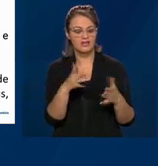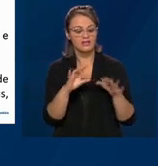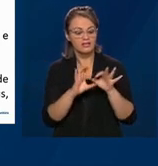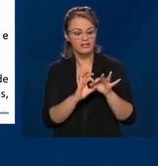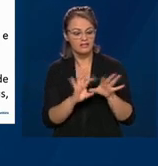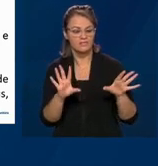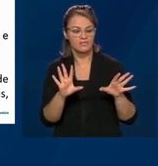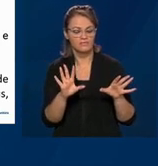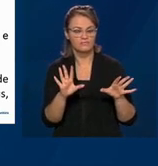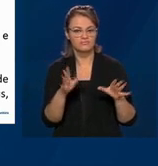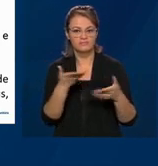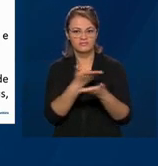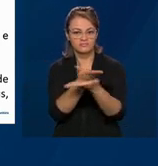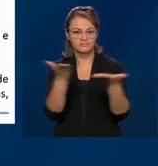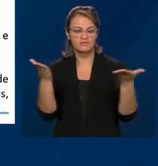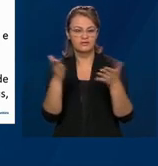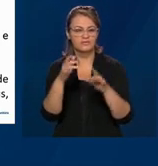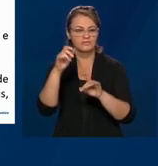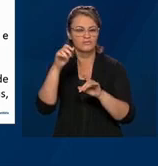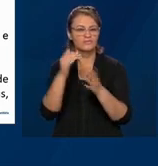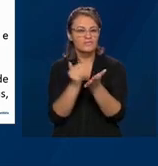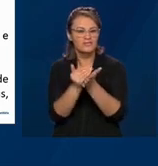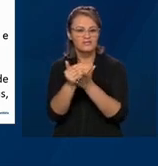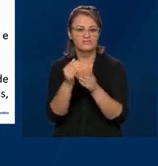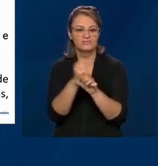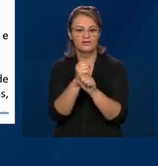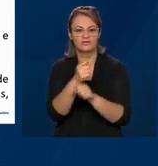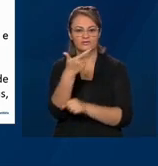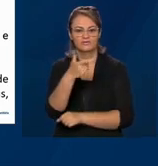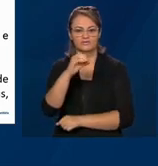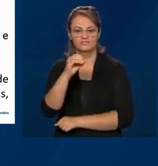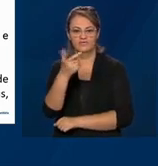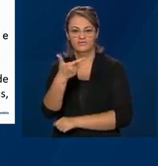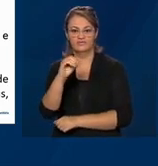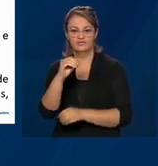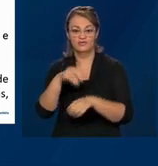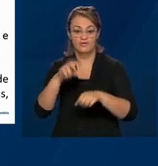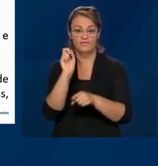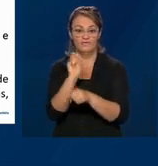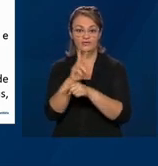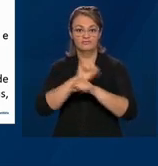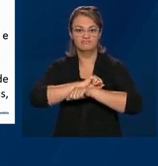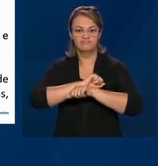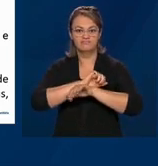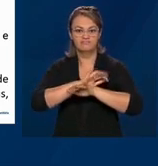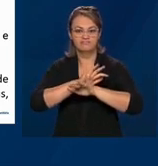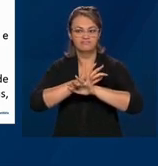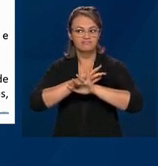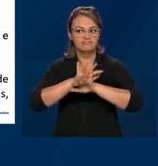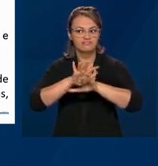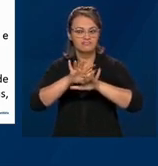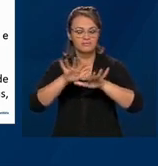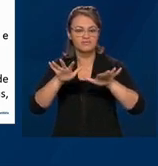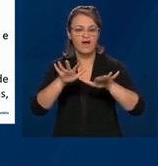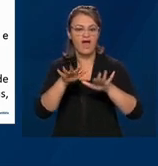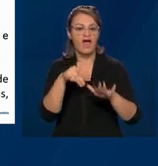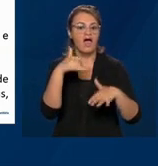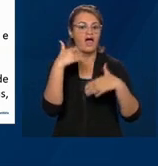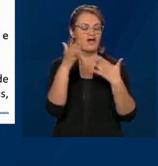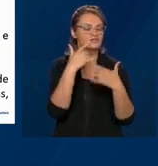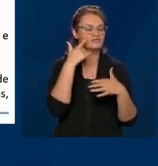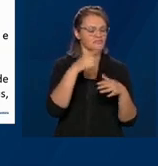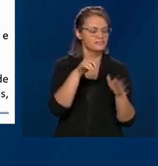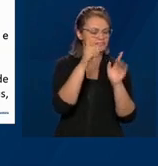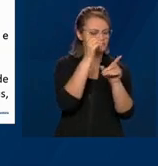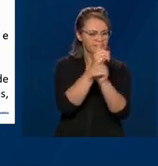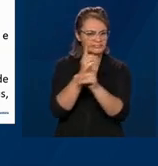liberado para público no começo de 2020 do vírus, o que se realizou foi, dentre essas